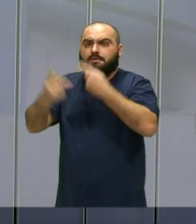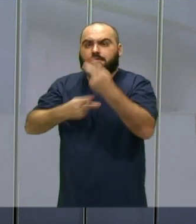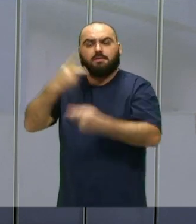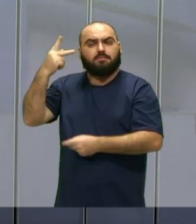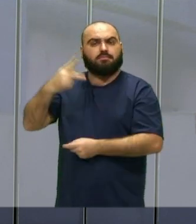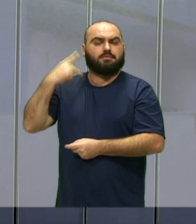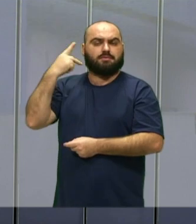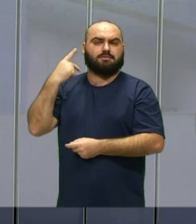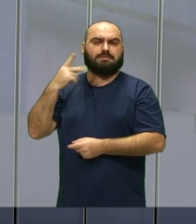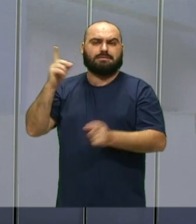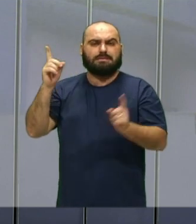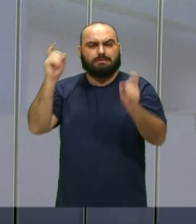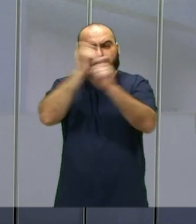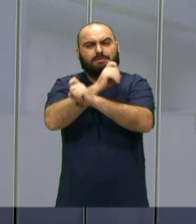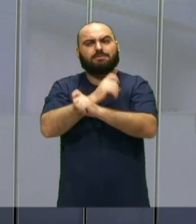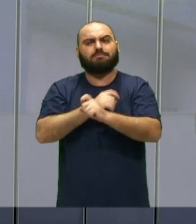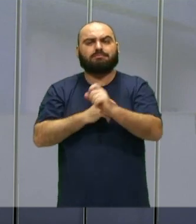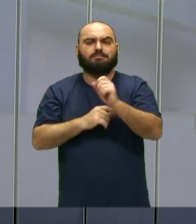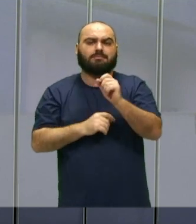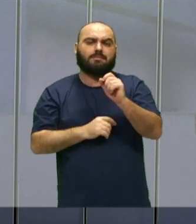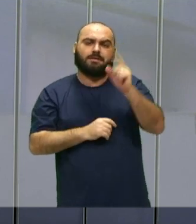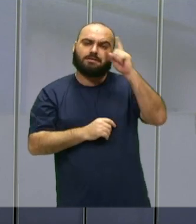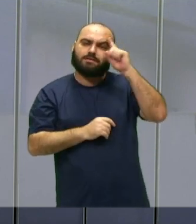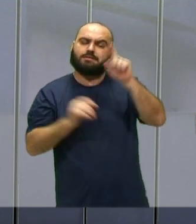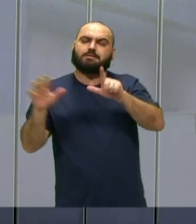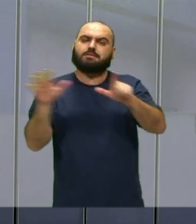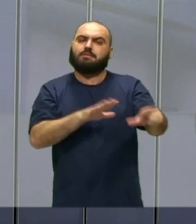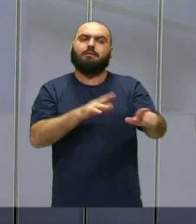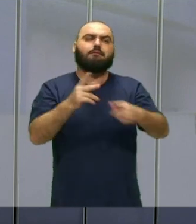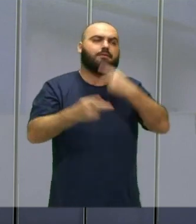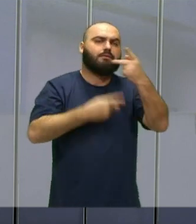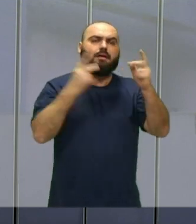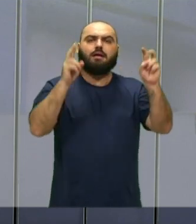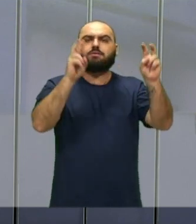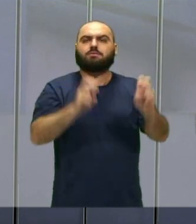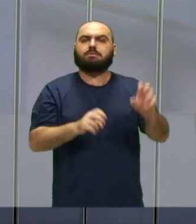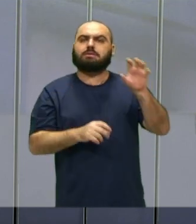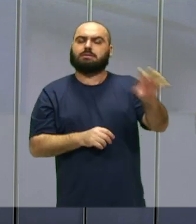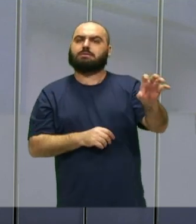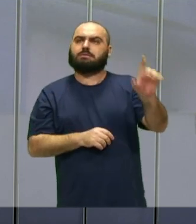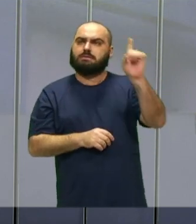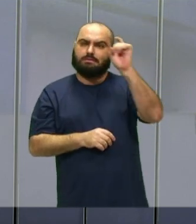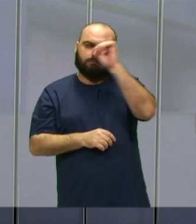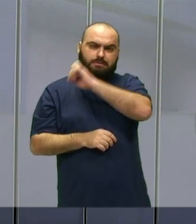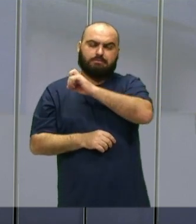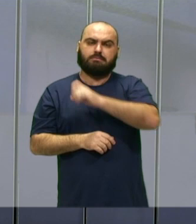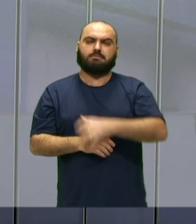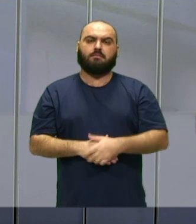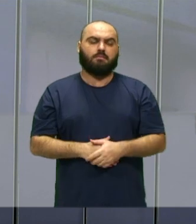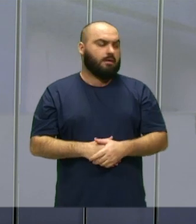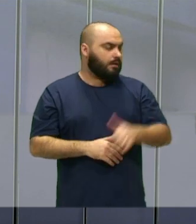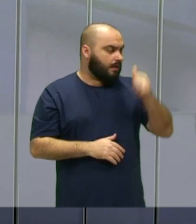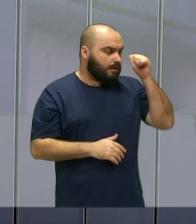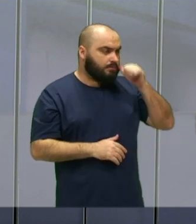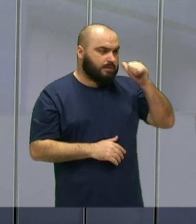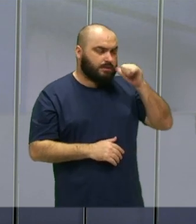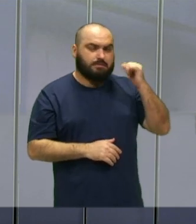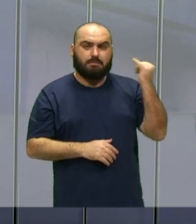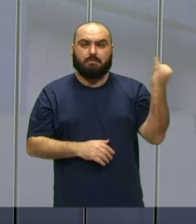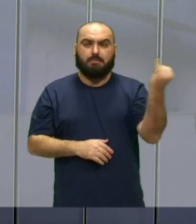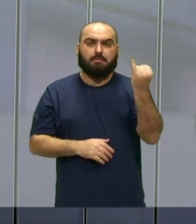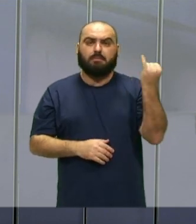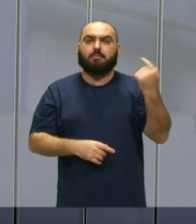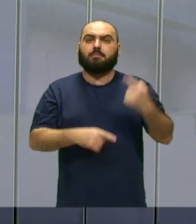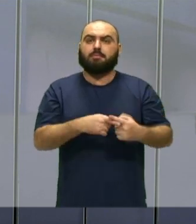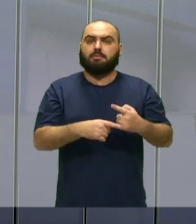muito difícil a gente trazer algumas pessoas num dia de semana para falar sobre isso. E as meninas foi extremamente essencial, porque as meninas de hoje elas